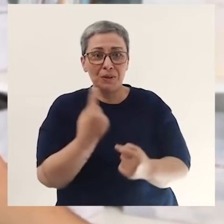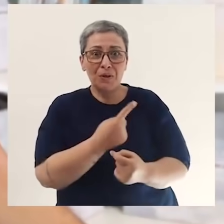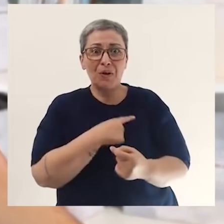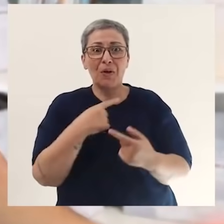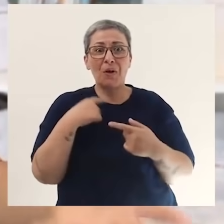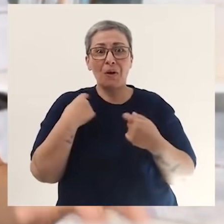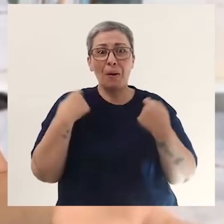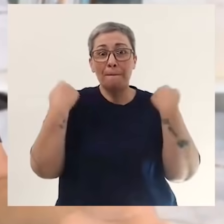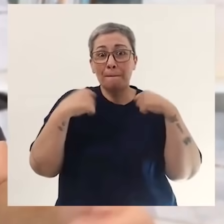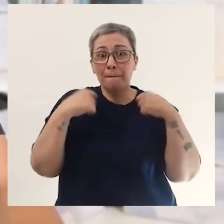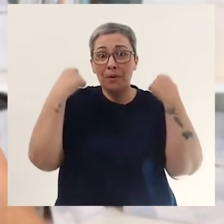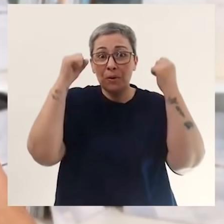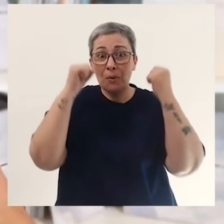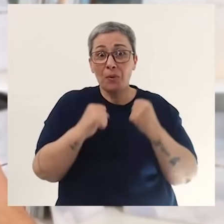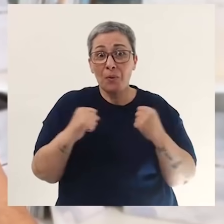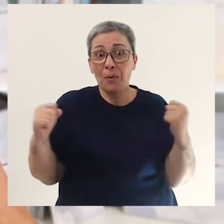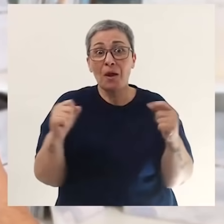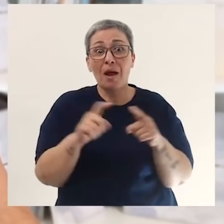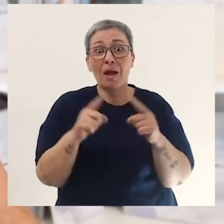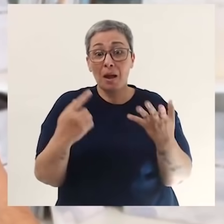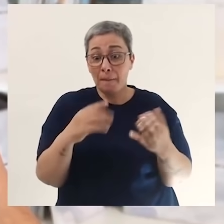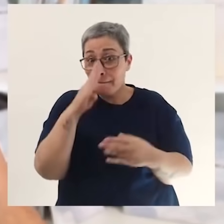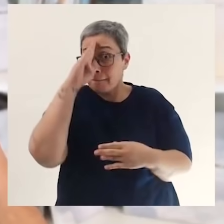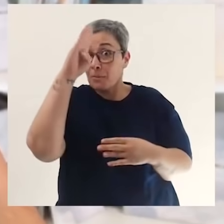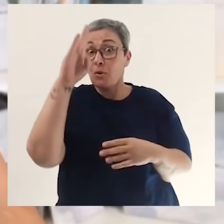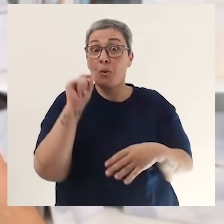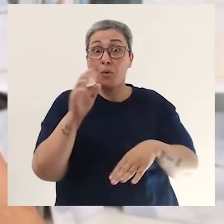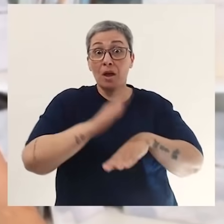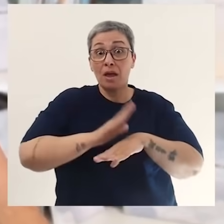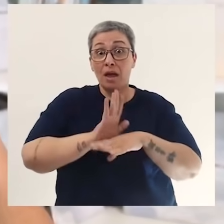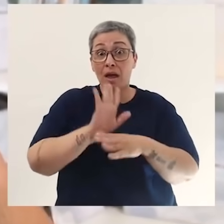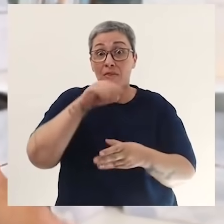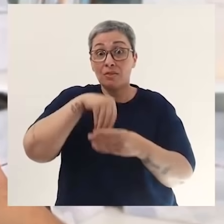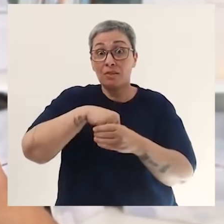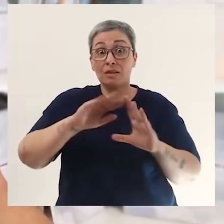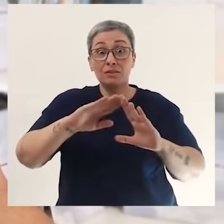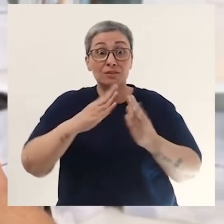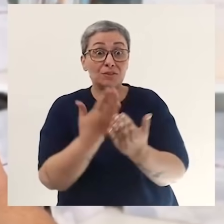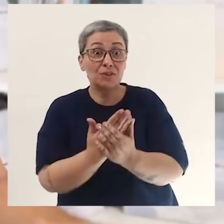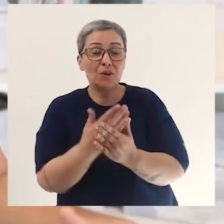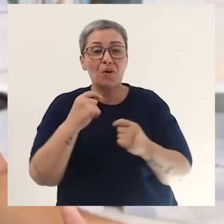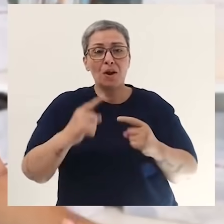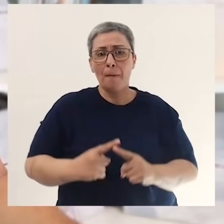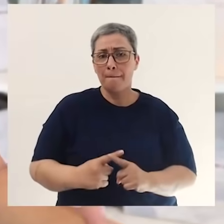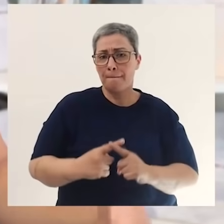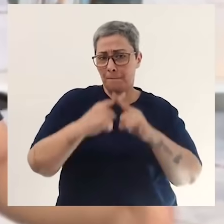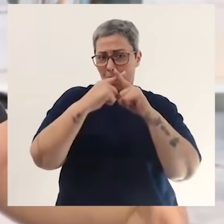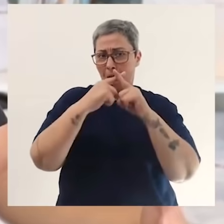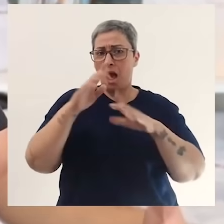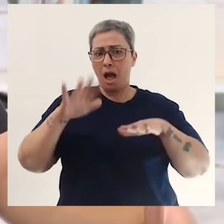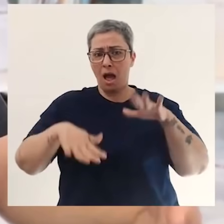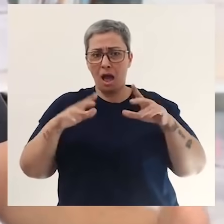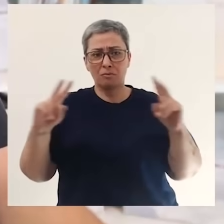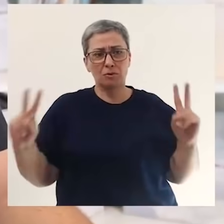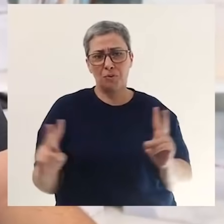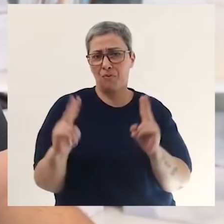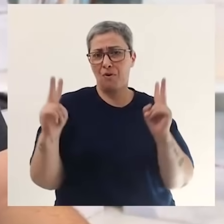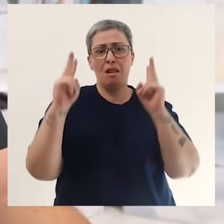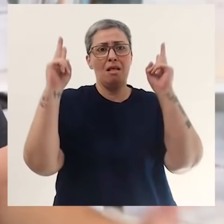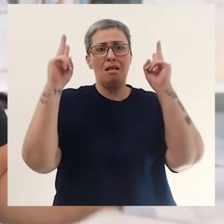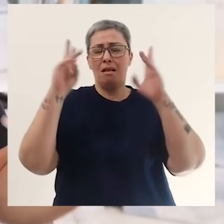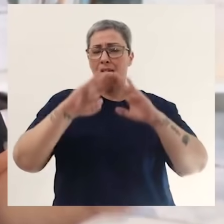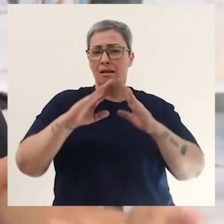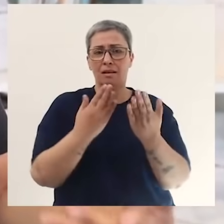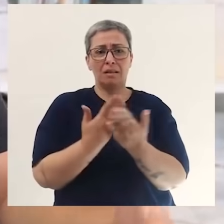educação física, principalmente aquela na escola. A competição, que às vezes é tão valorizada na